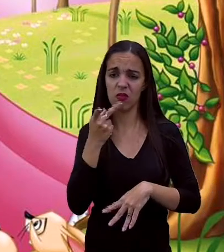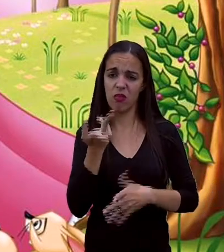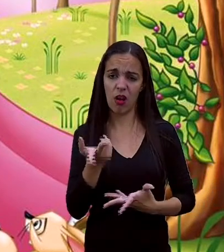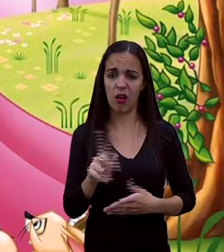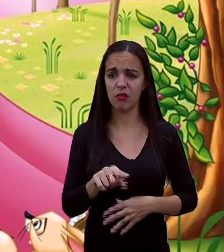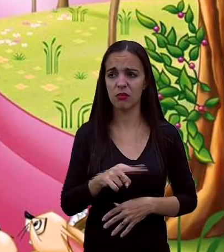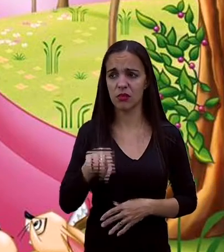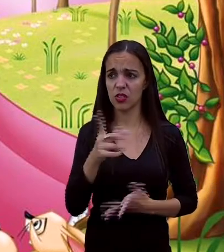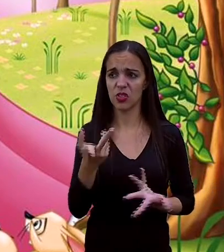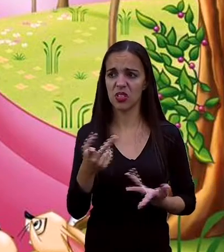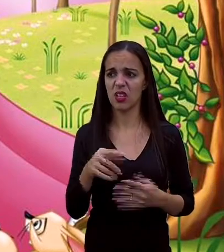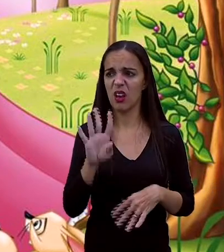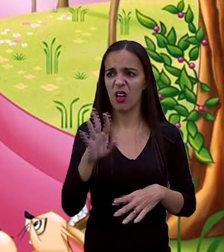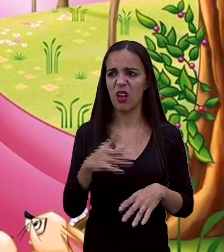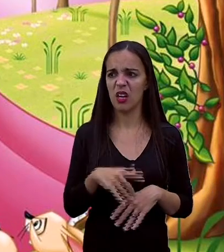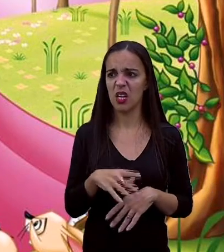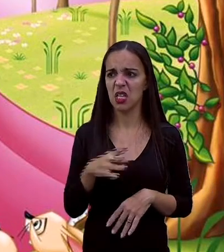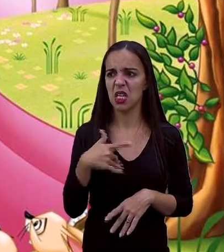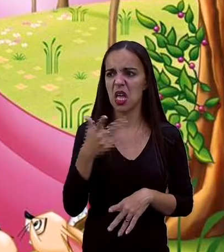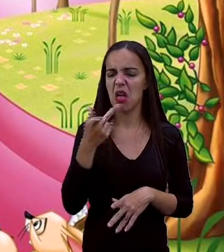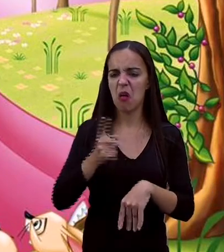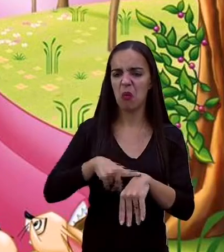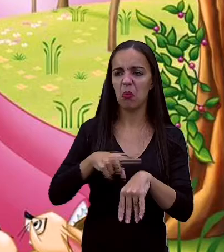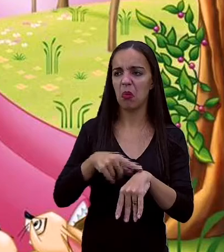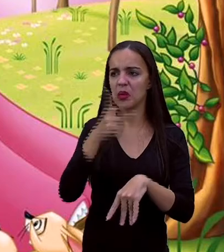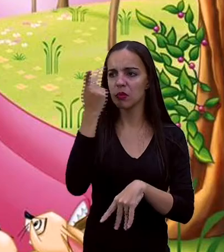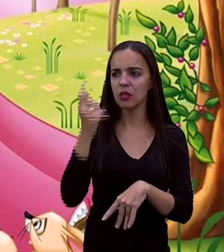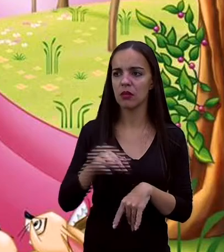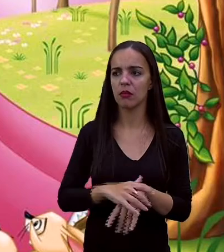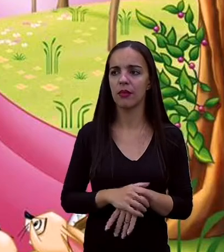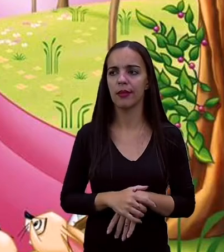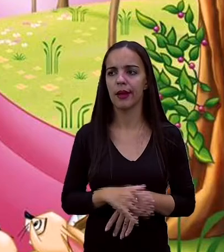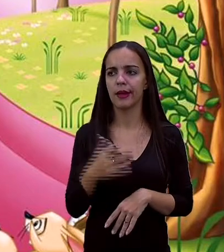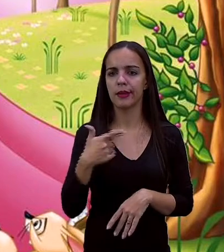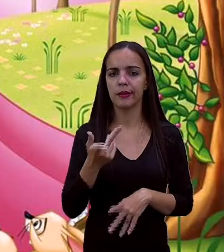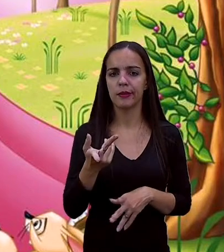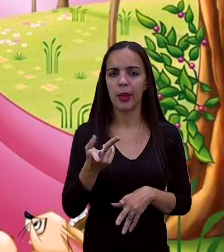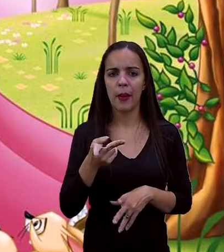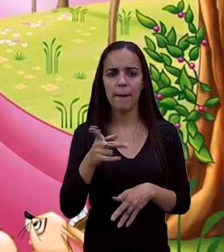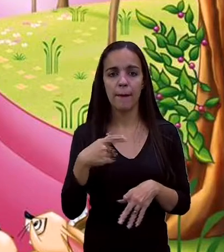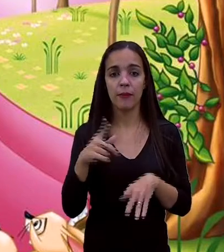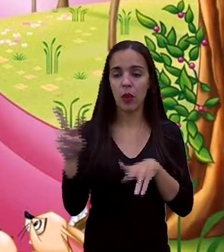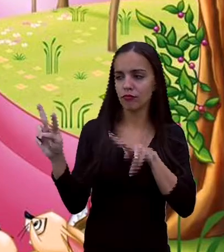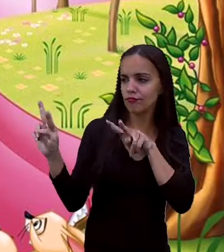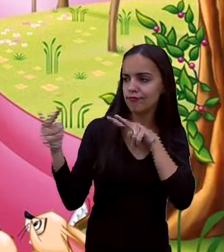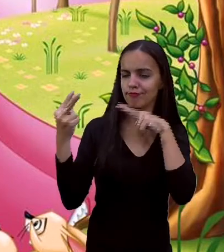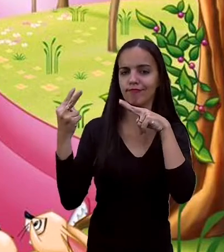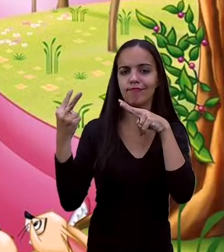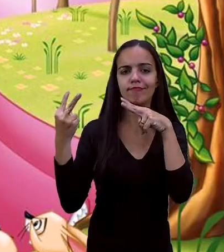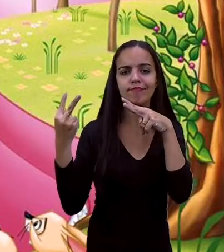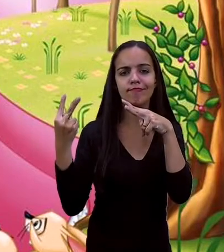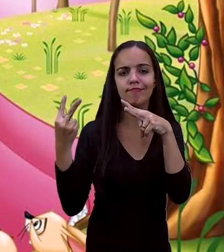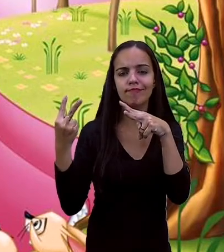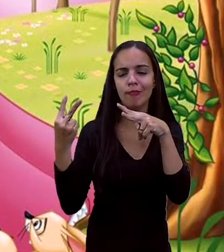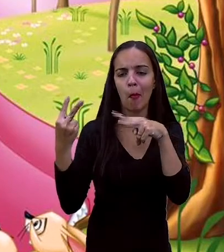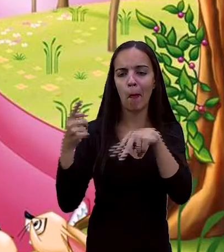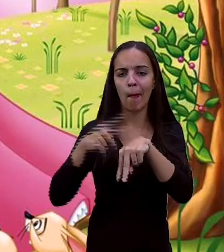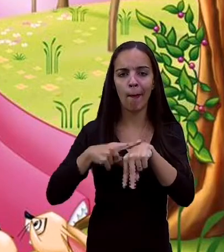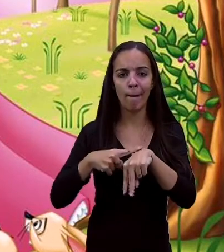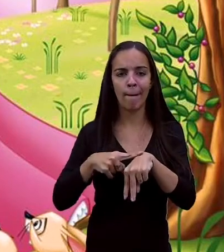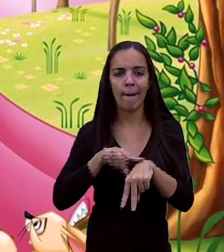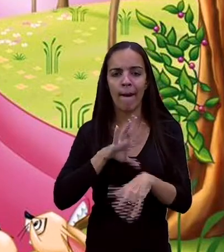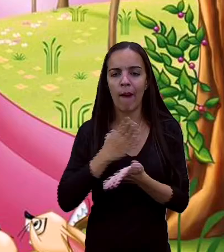gente fala assim, a partir do primeiro momento, eles passaram a amar. Mas a gente não fala dessa forma que eu trouxe como